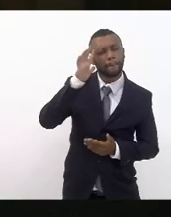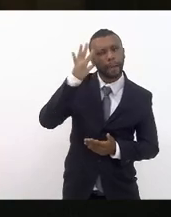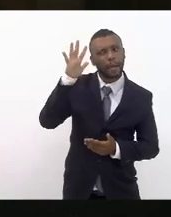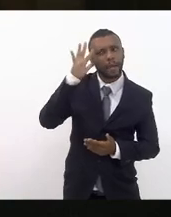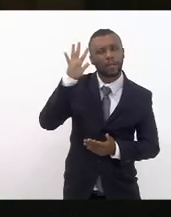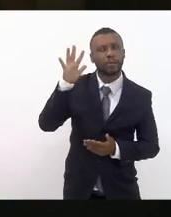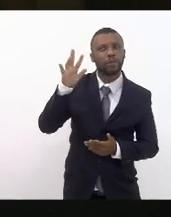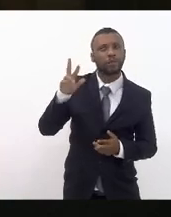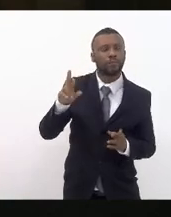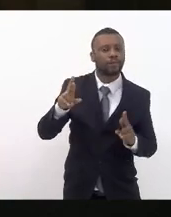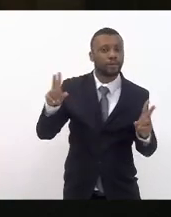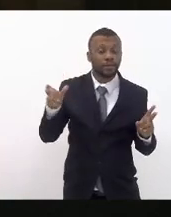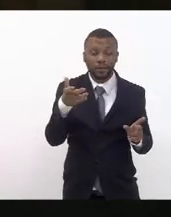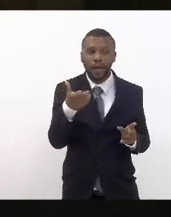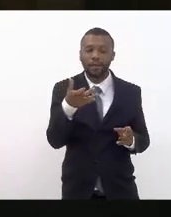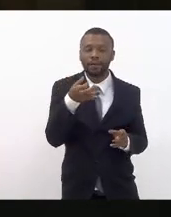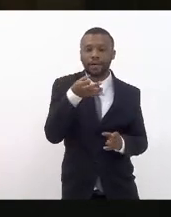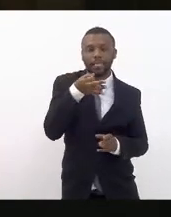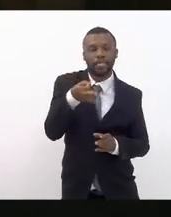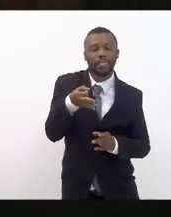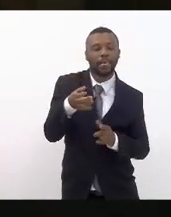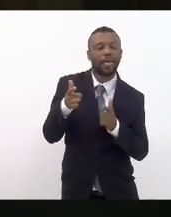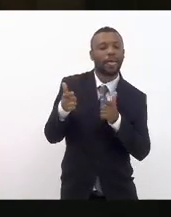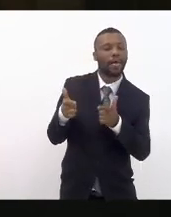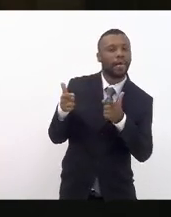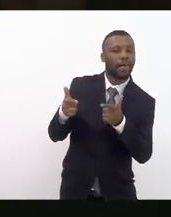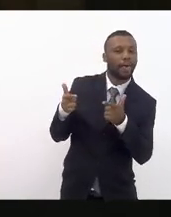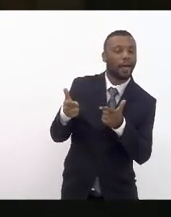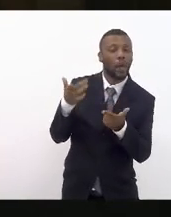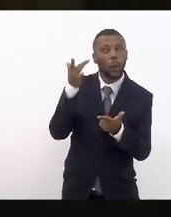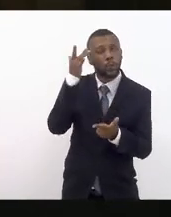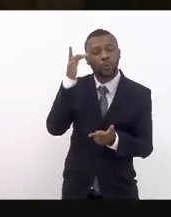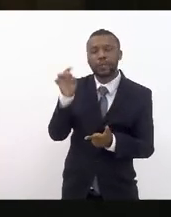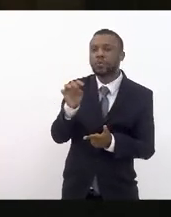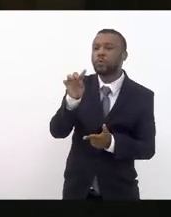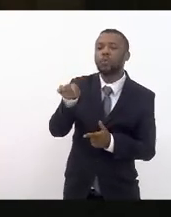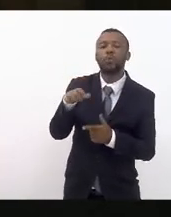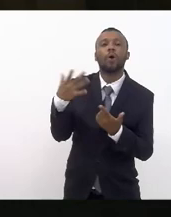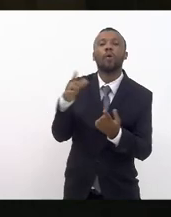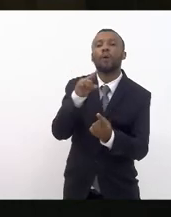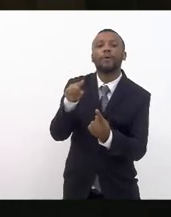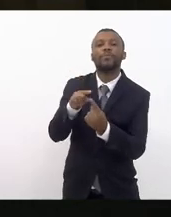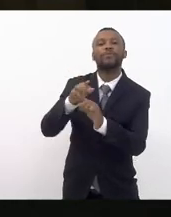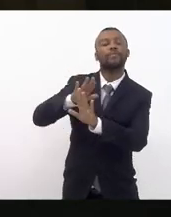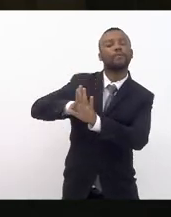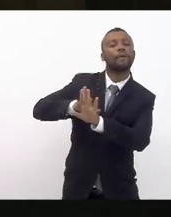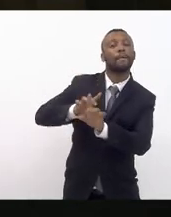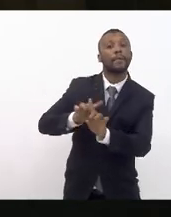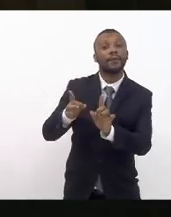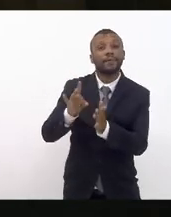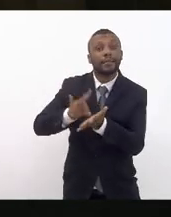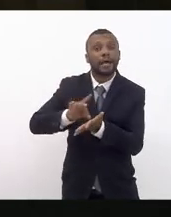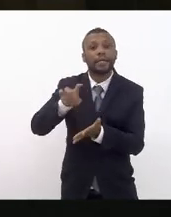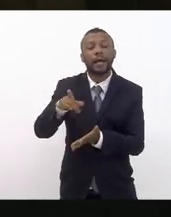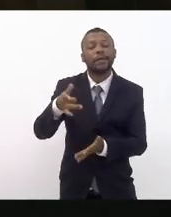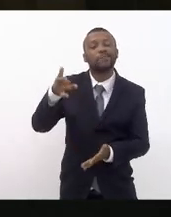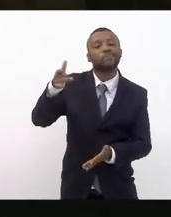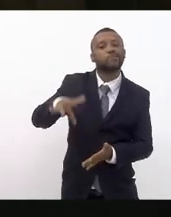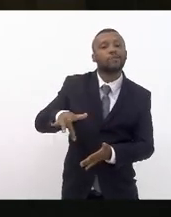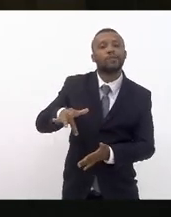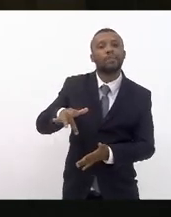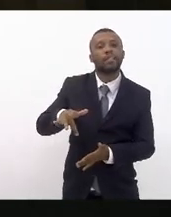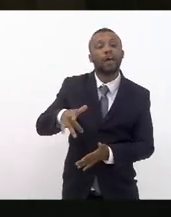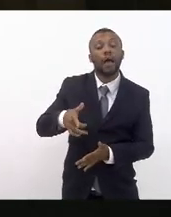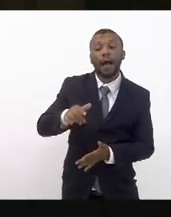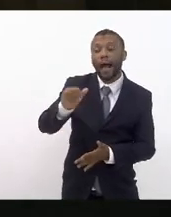diferente, querem fazer o que? Uma sátira, não sei o que eles querem fazer, mas, na realidade, querem denegrir a imagem de